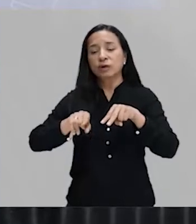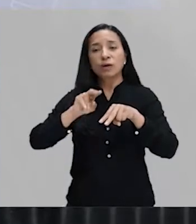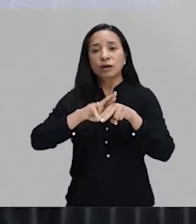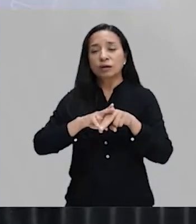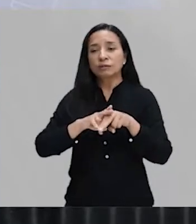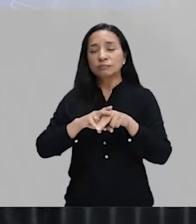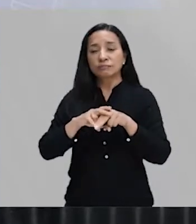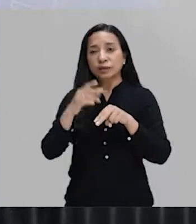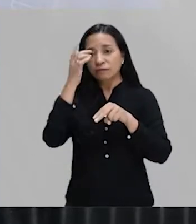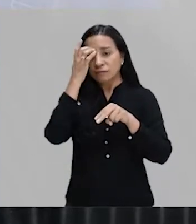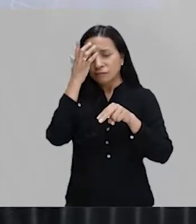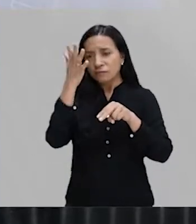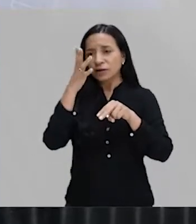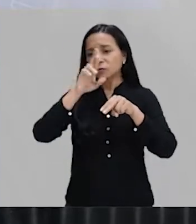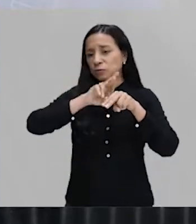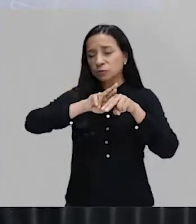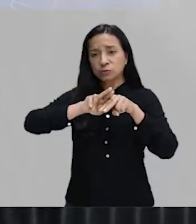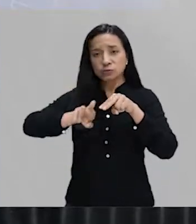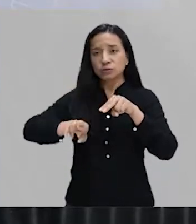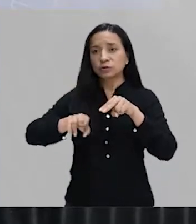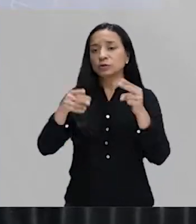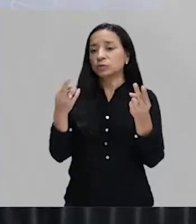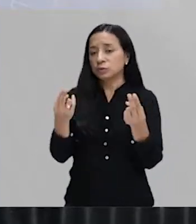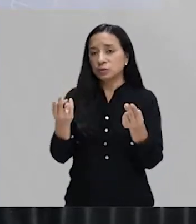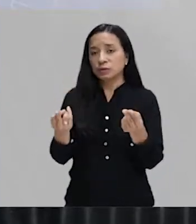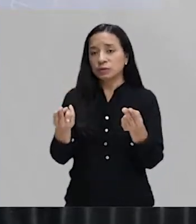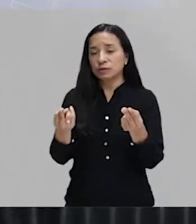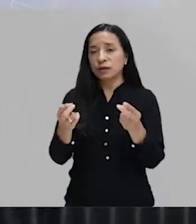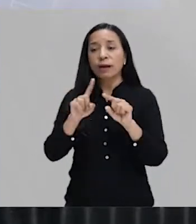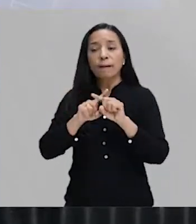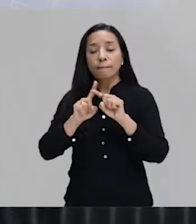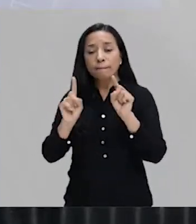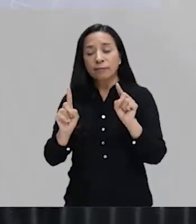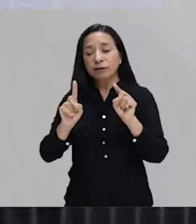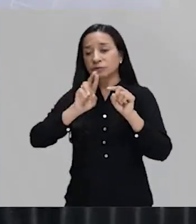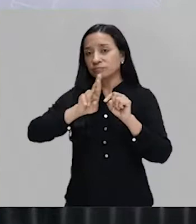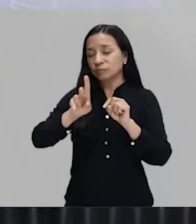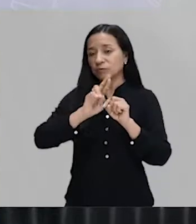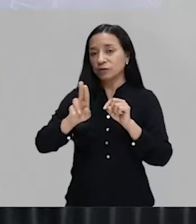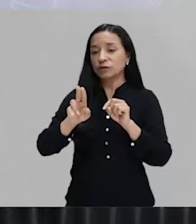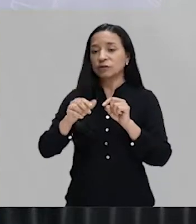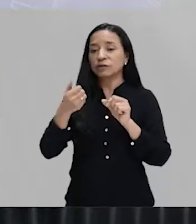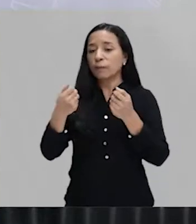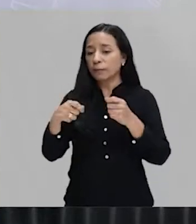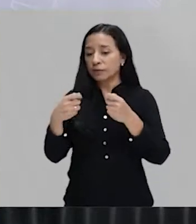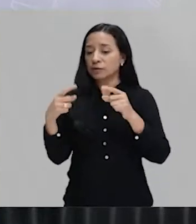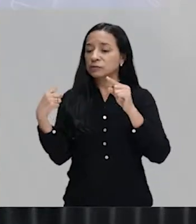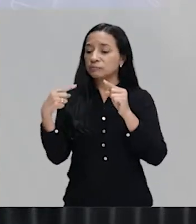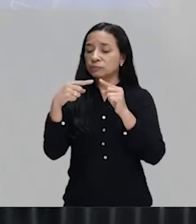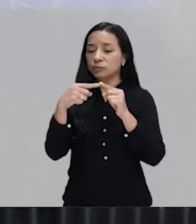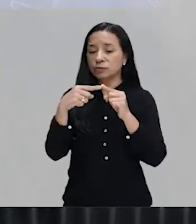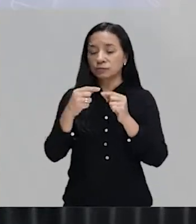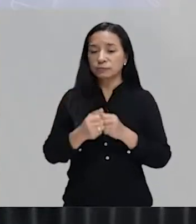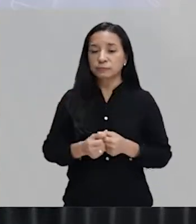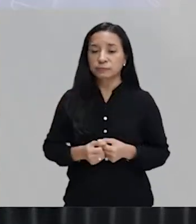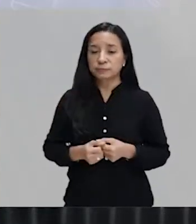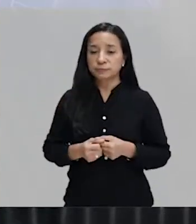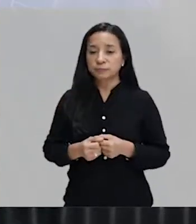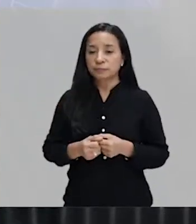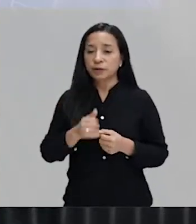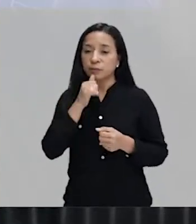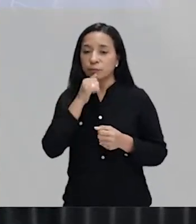fica fácil. Mas se são substantivos de gêneros diferentes, né? Ali no caso, bilhetes e bagagens, né? Os bilhetes,